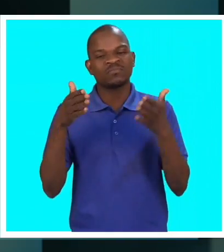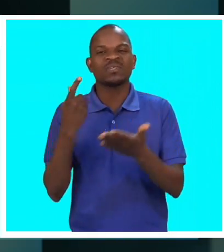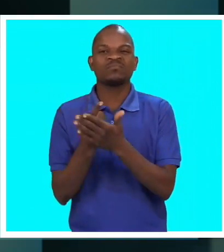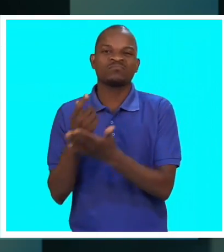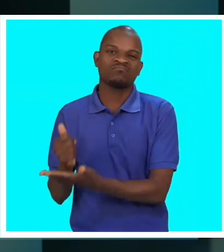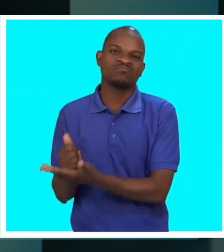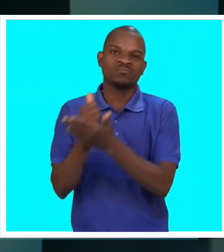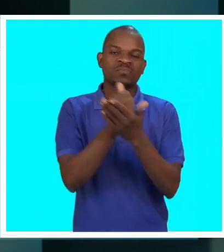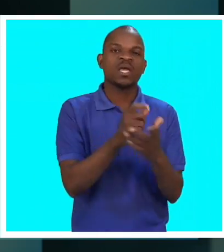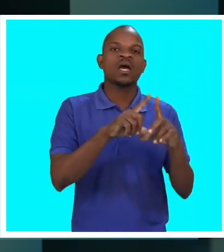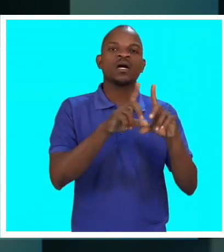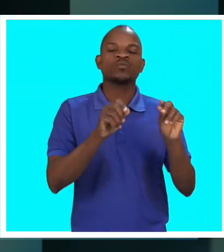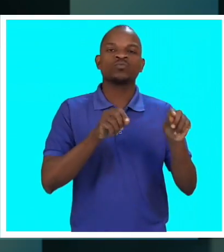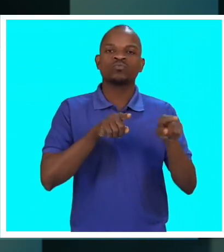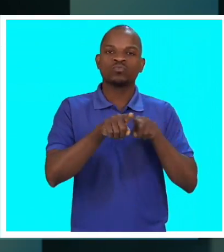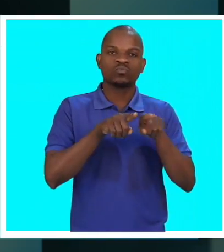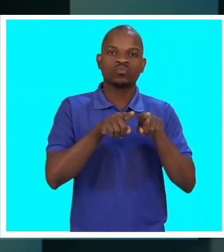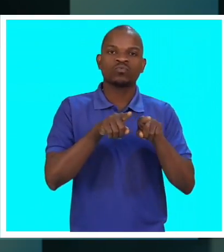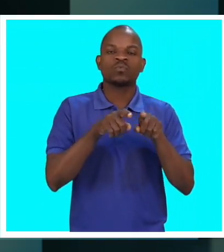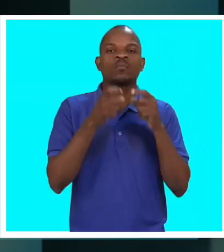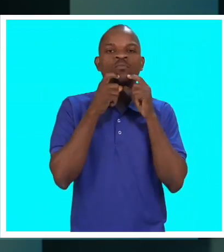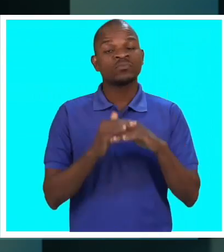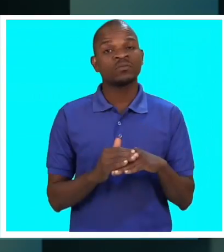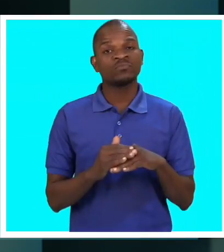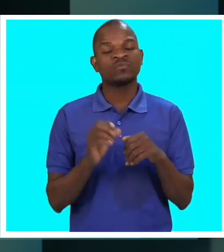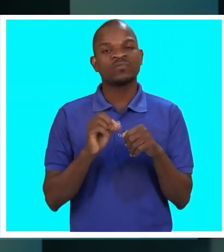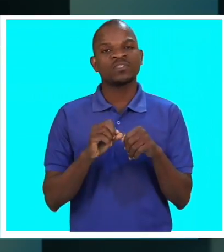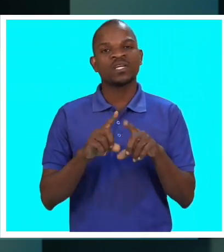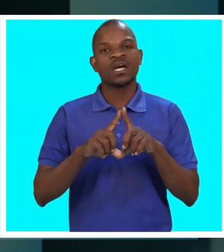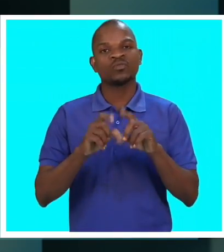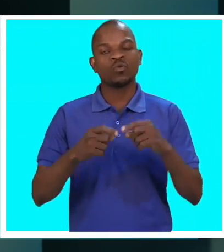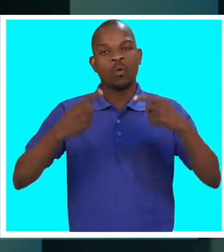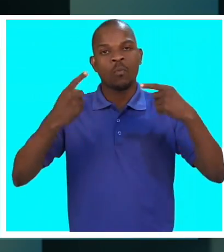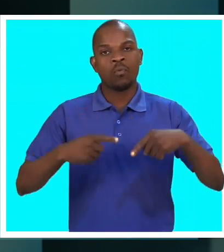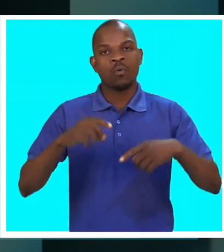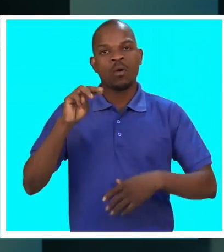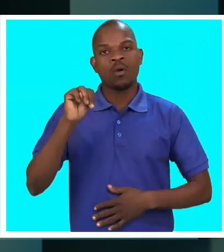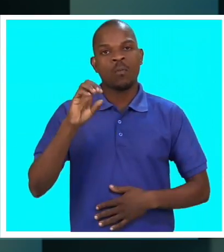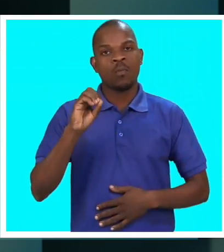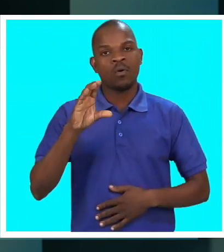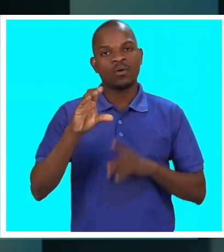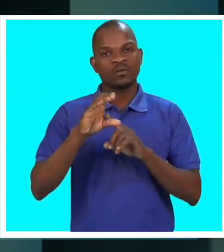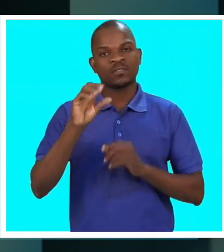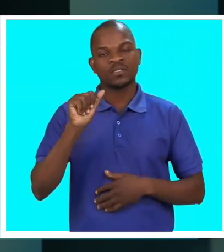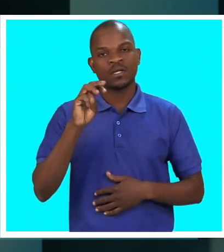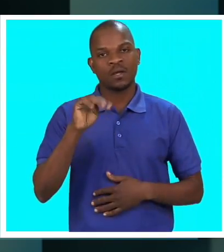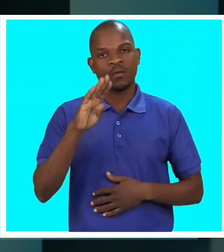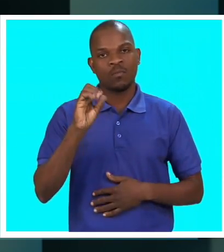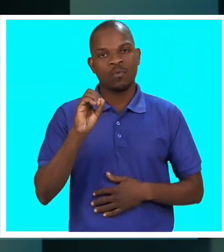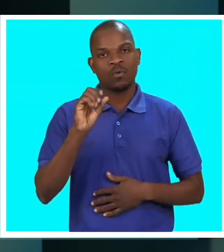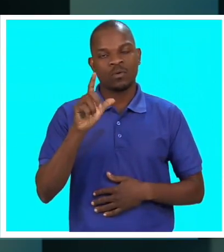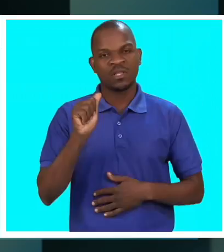a prova máxima do futebol moçambicano. Estamos a realizar o Moçambola com muitas dificuldades,